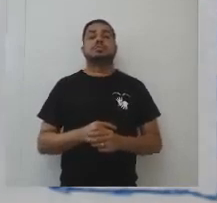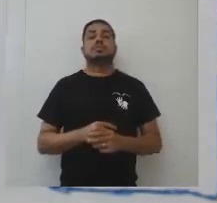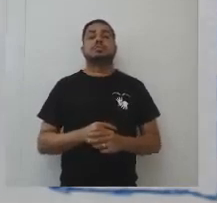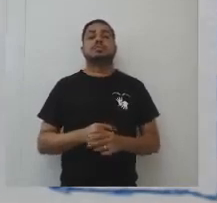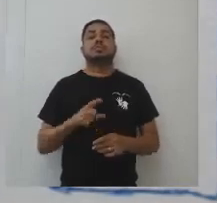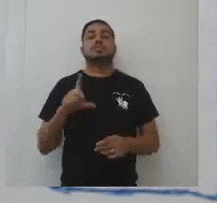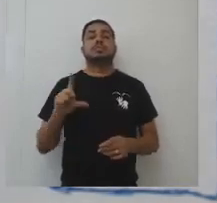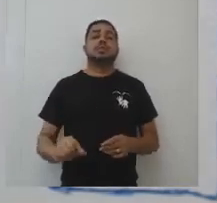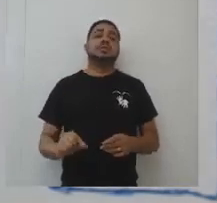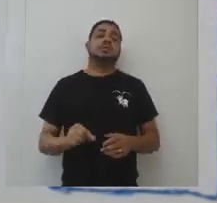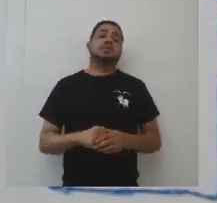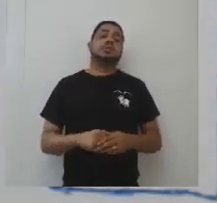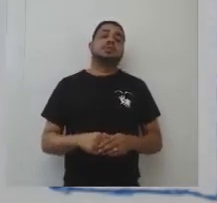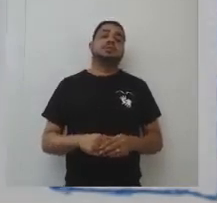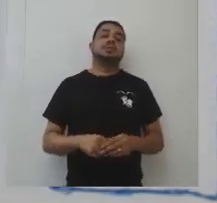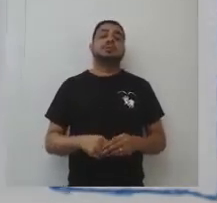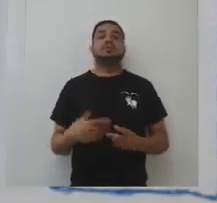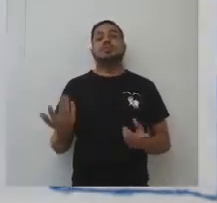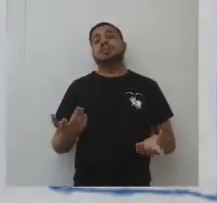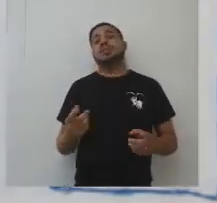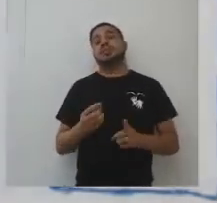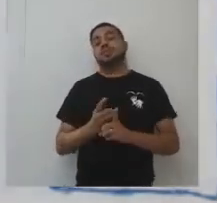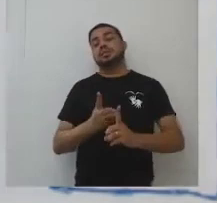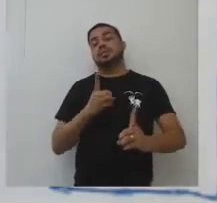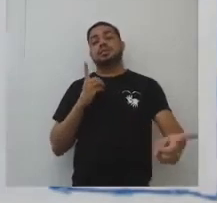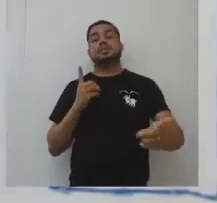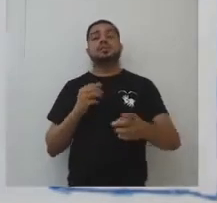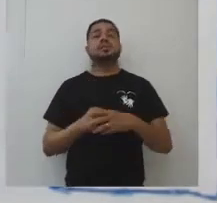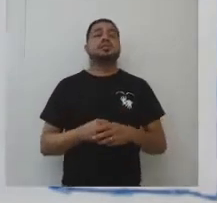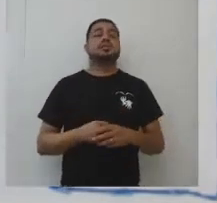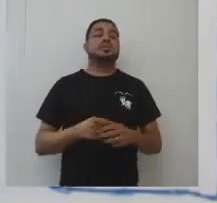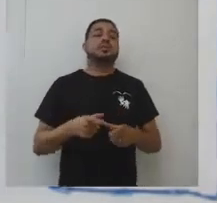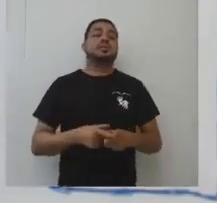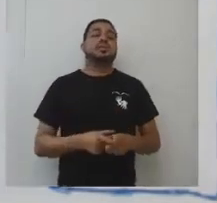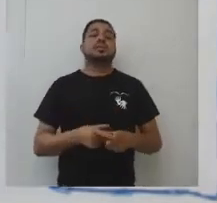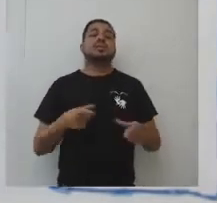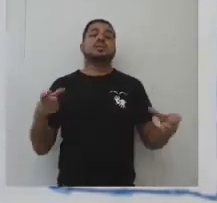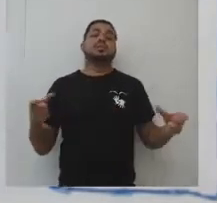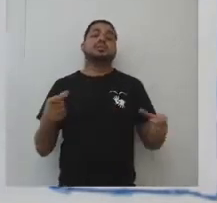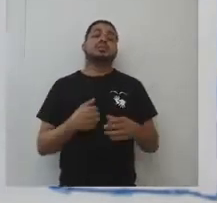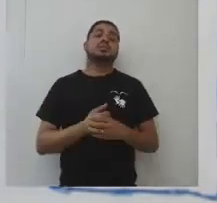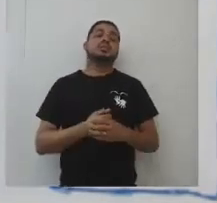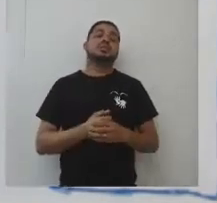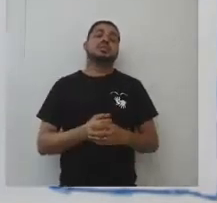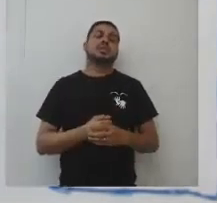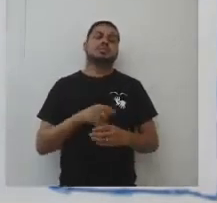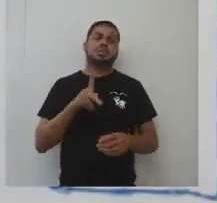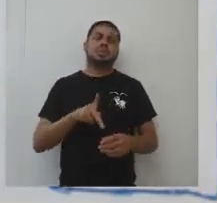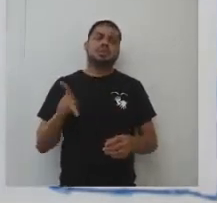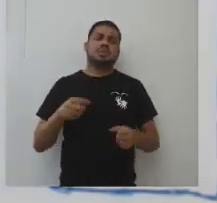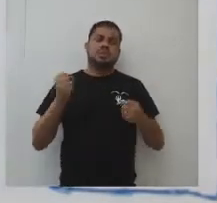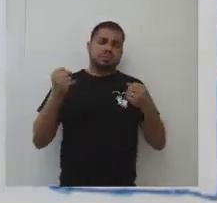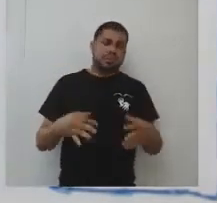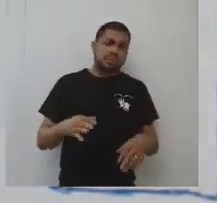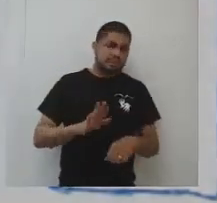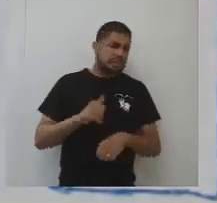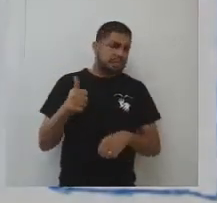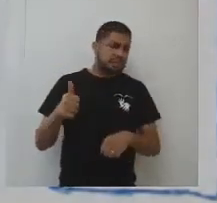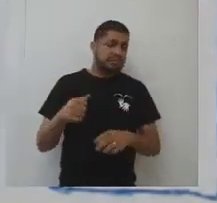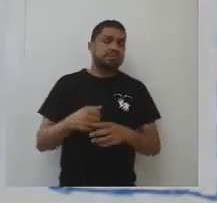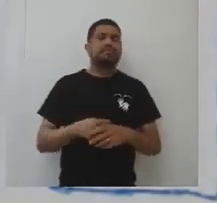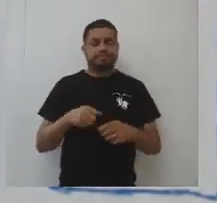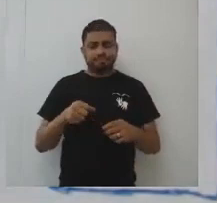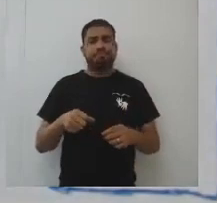ele diminui, mas a distância cresce. Professor, o senhor explica melhor?